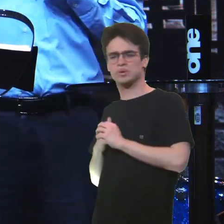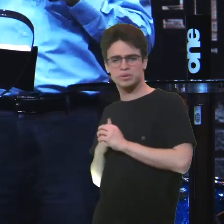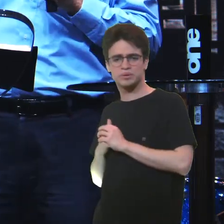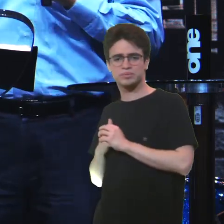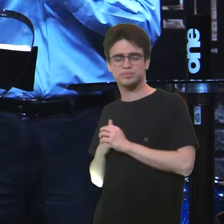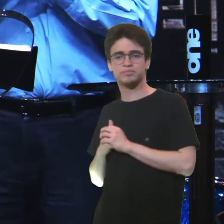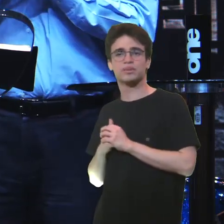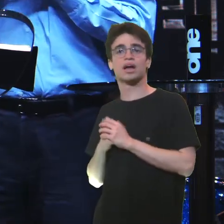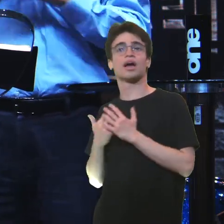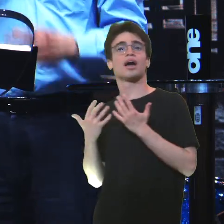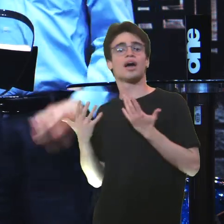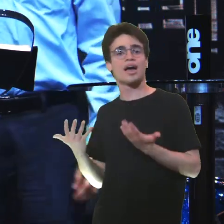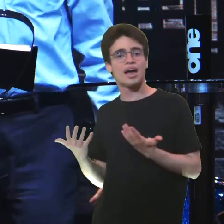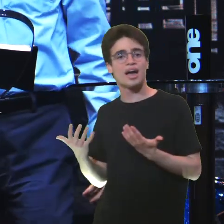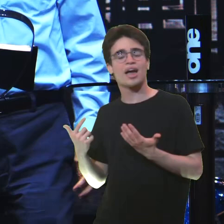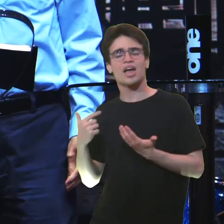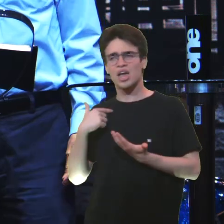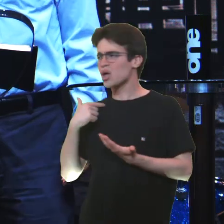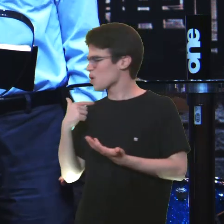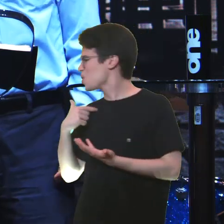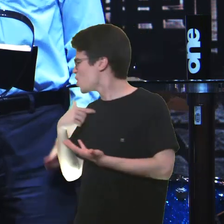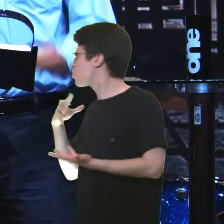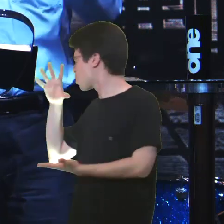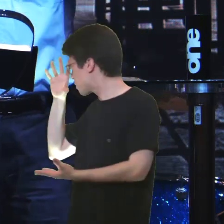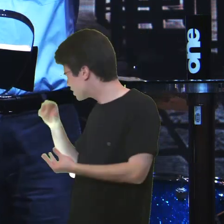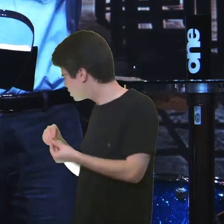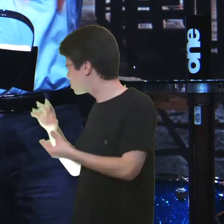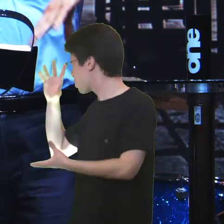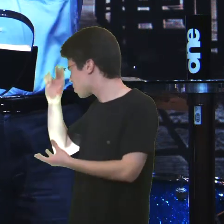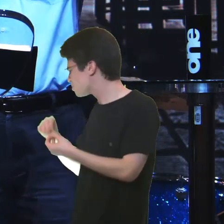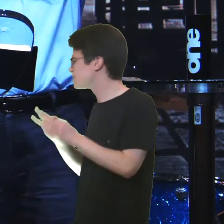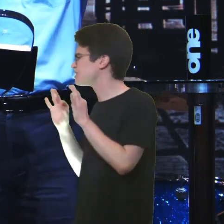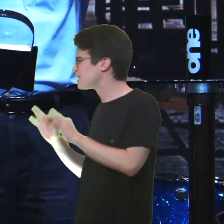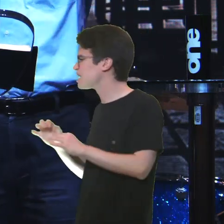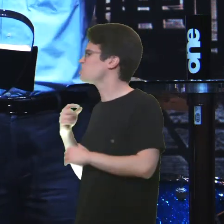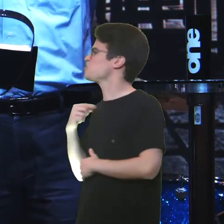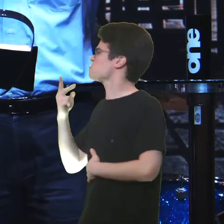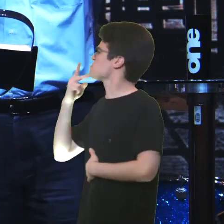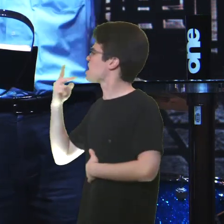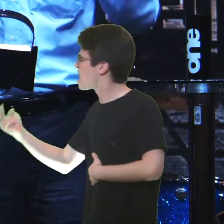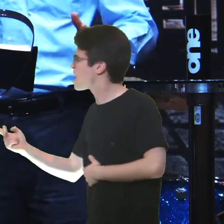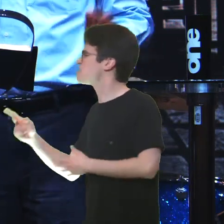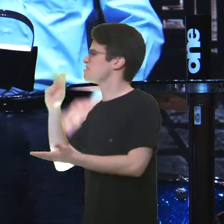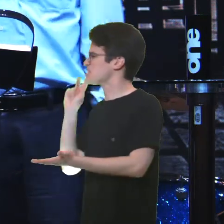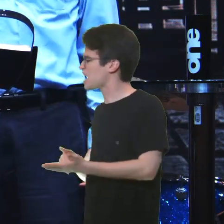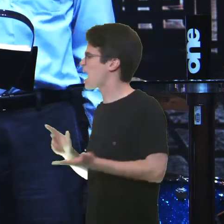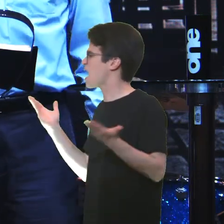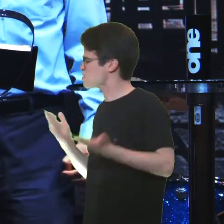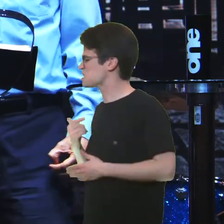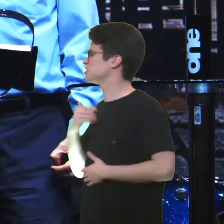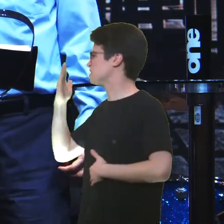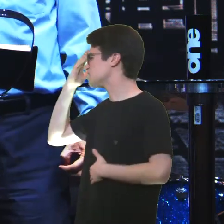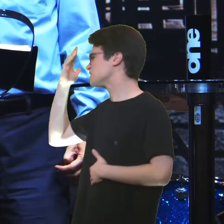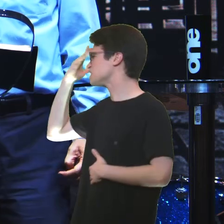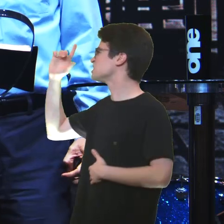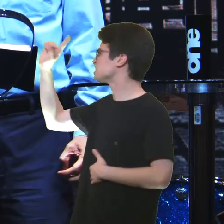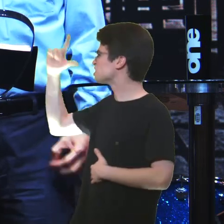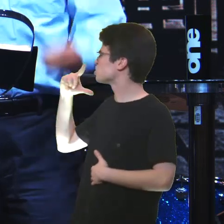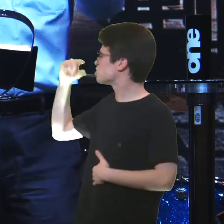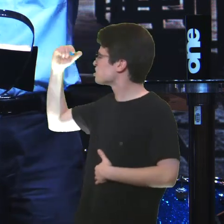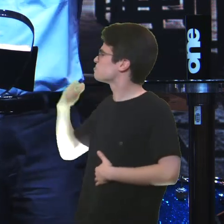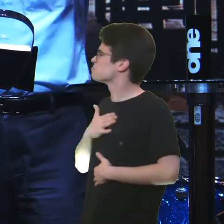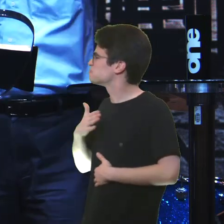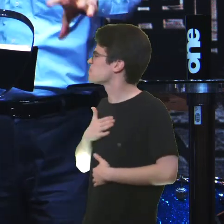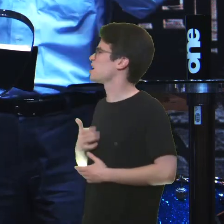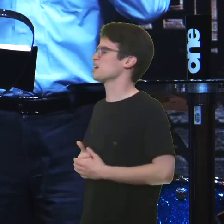He entendido perfectamente. Eu entendi perfeitamente. Y quiero decirle que E eu quero ahora lhe sé dizer lo que que Dios agora quiere eu de mí. sei o que Deus quer de